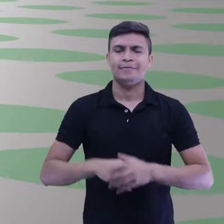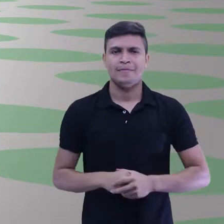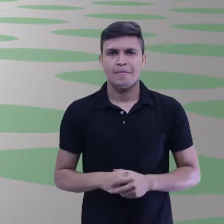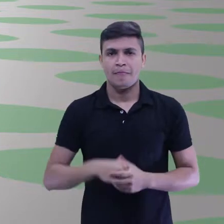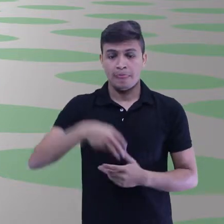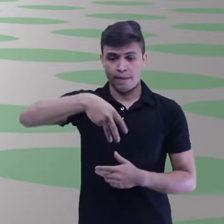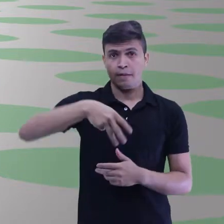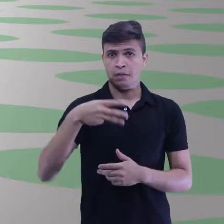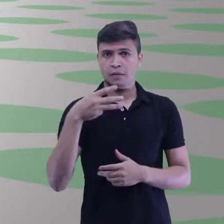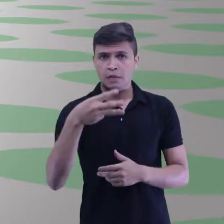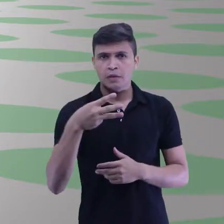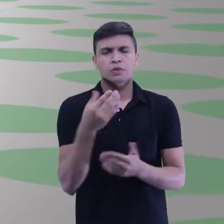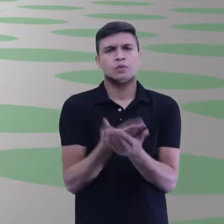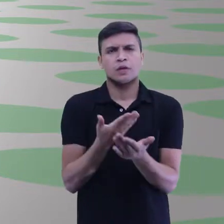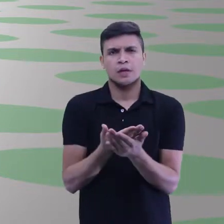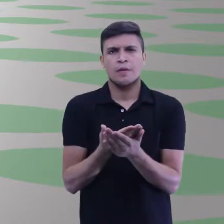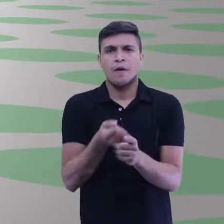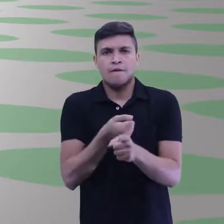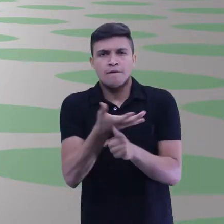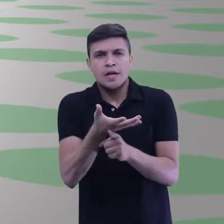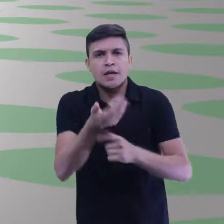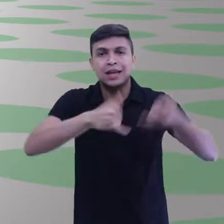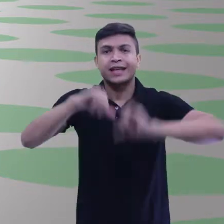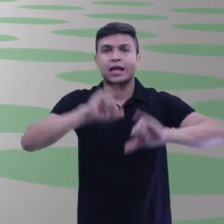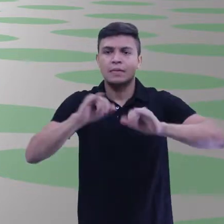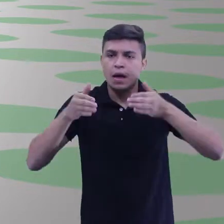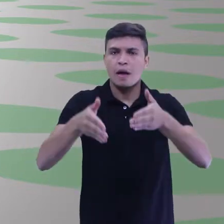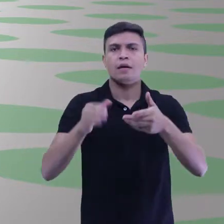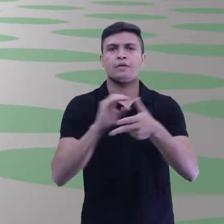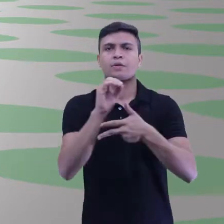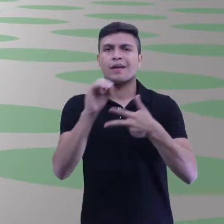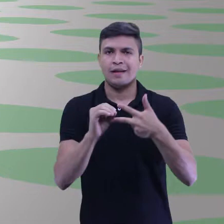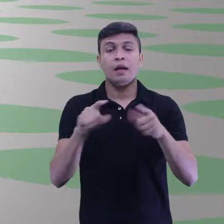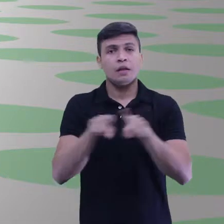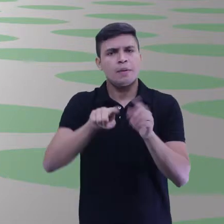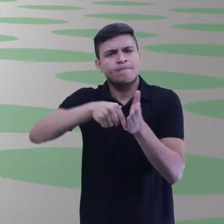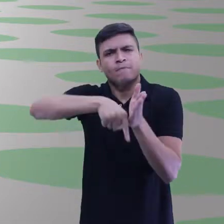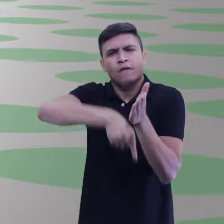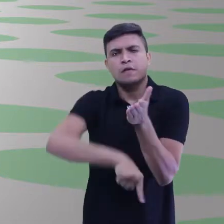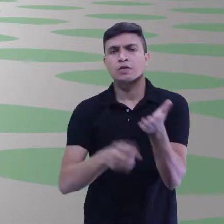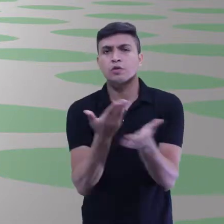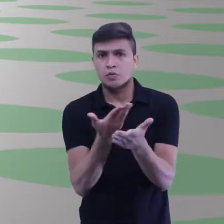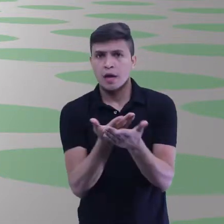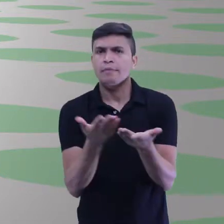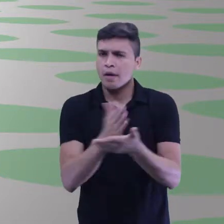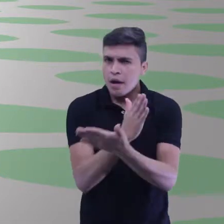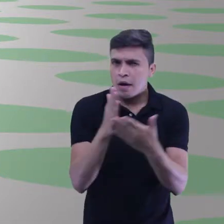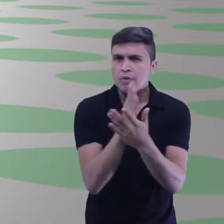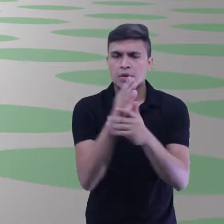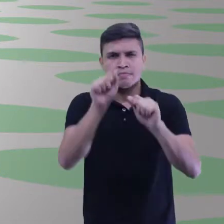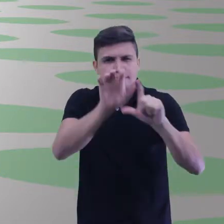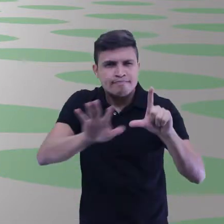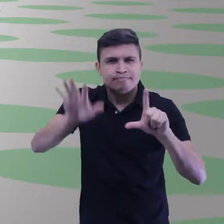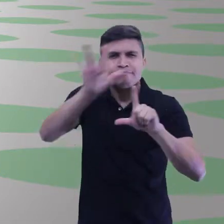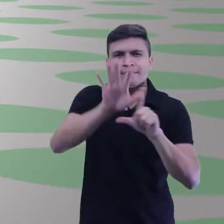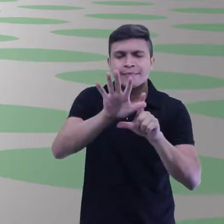Já no módulo 3, veremos a físico-química aplicada ao Enem, além de nos aprofundarmos em algumas plataformas virtuais